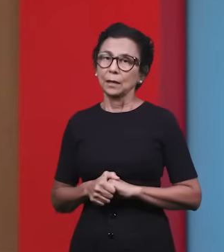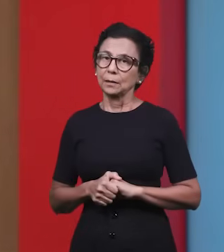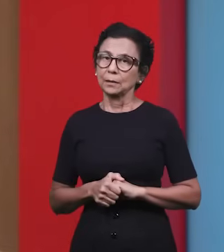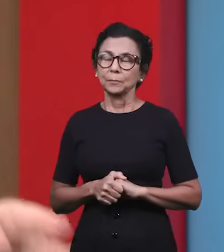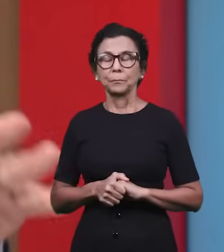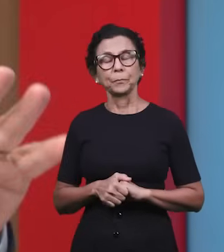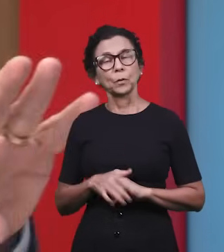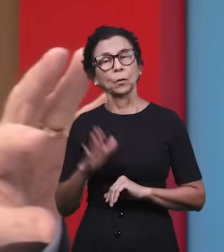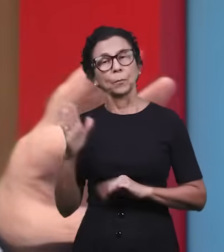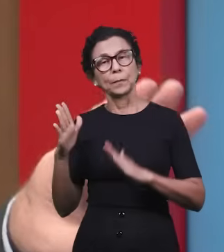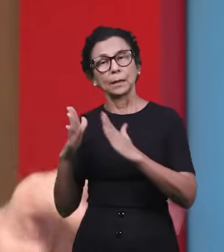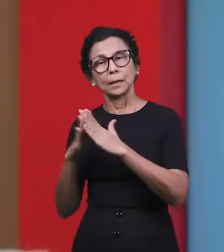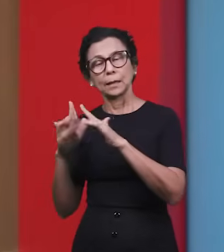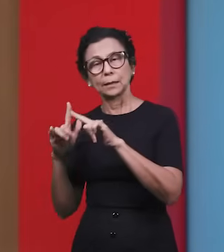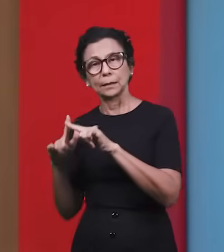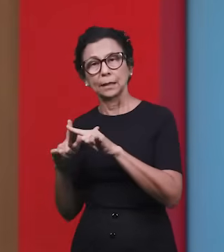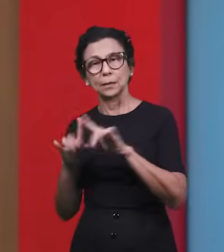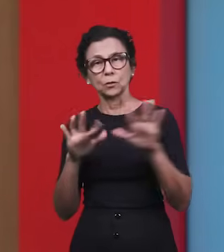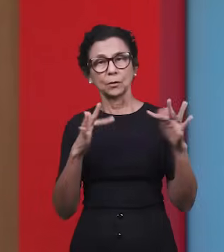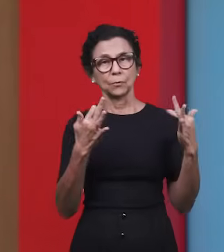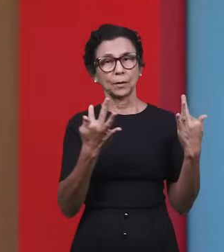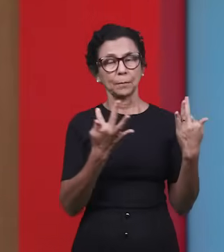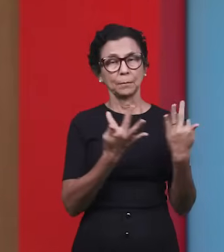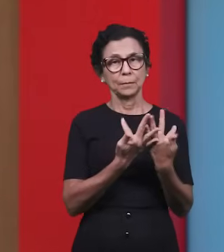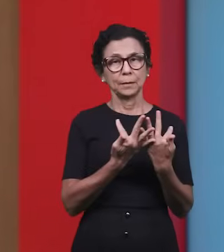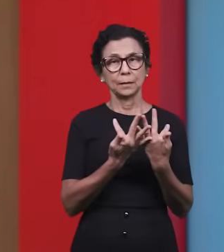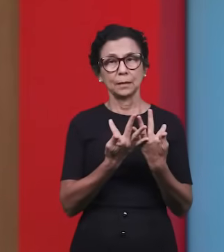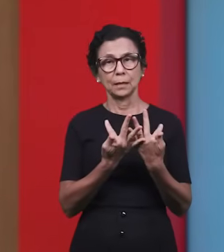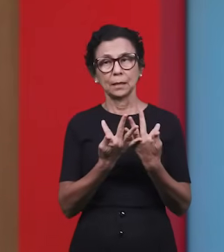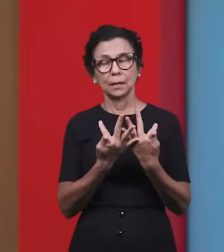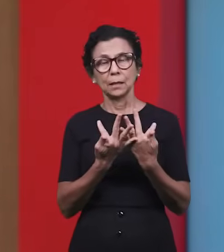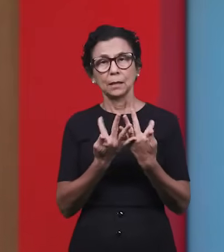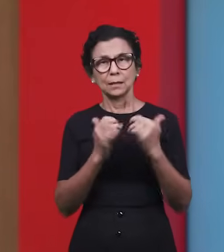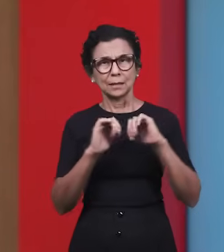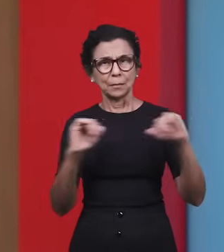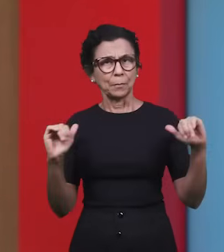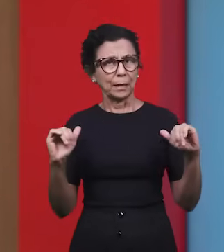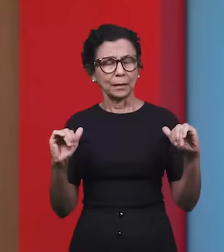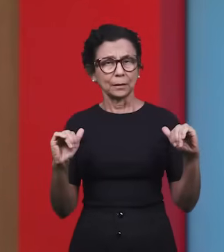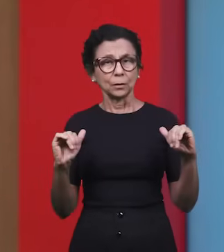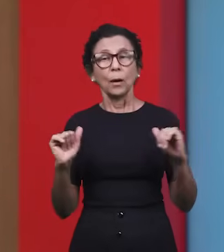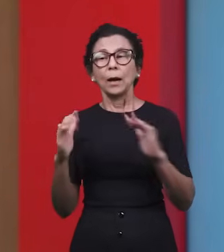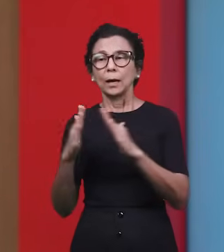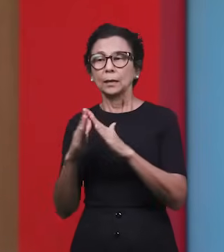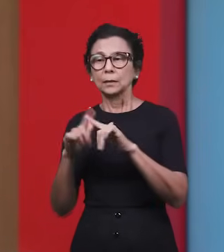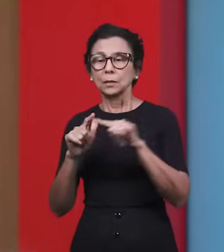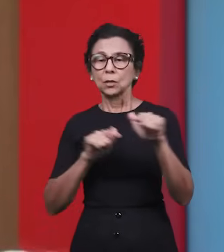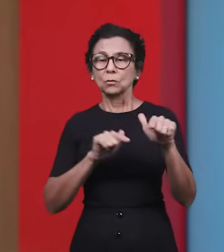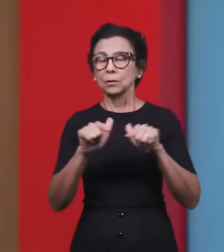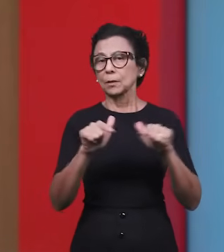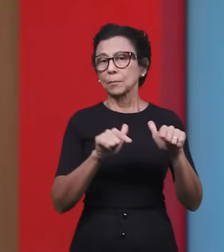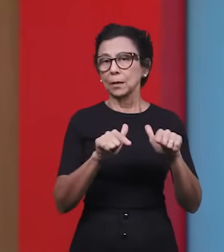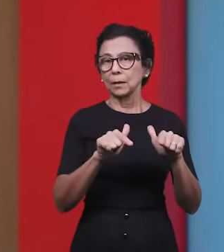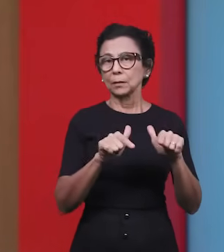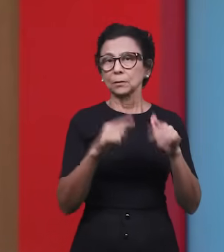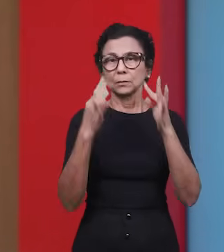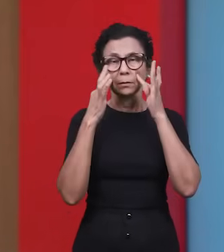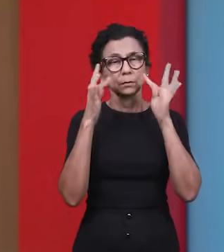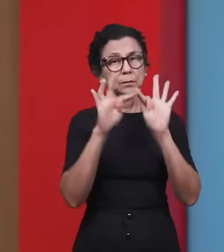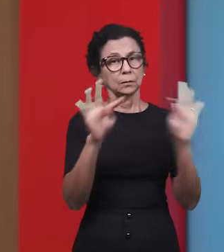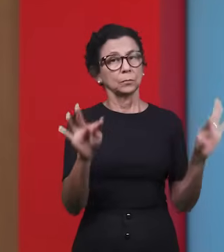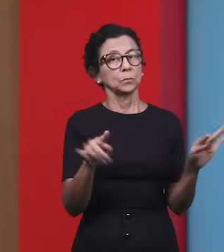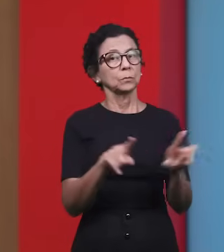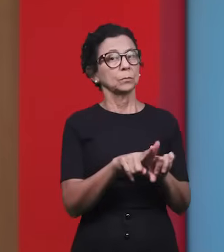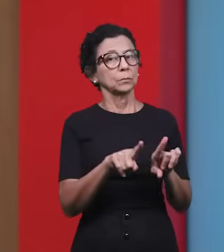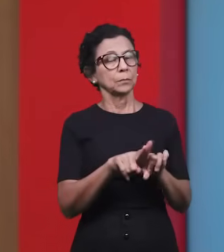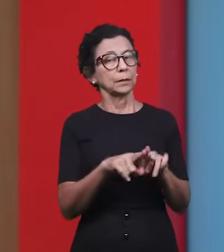seu lar, não separa a igreja do seu trabalho. Ele tem um bom testemunho também no seu ambiente de trabalho. Por